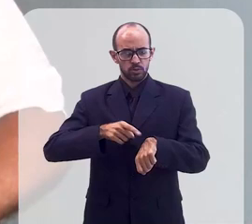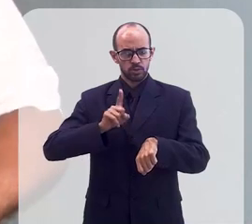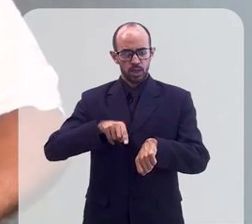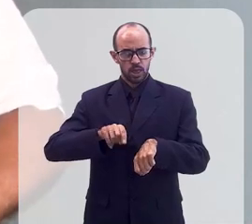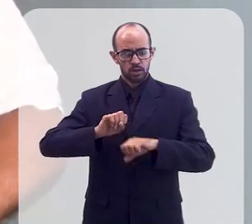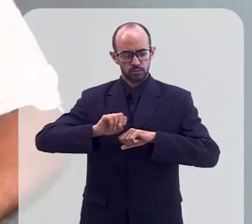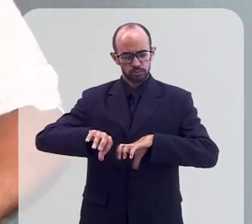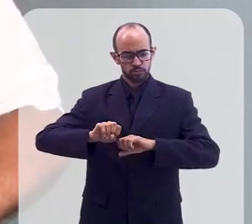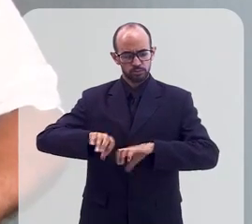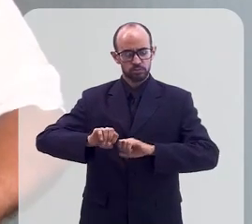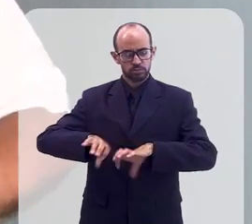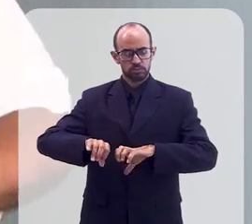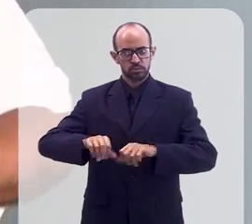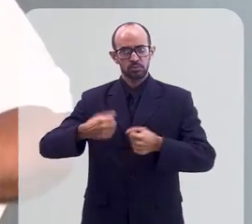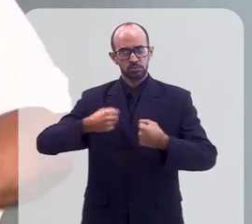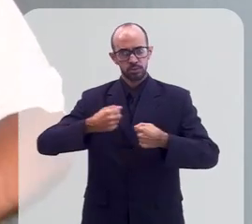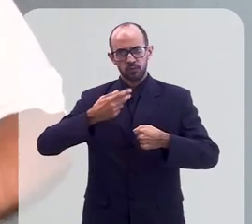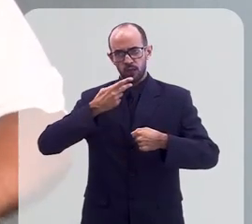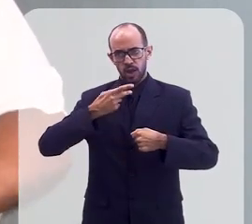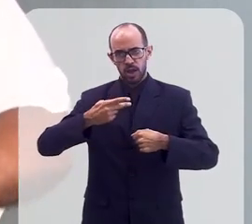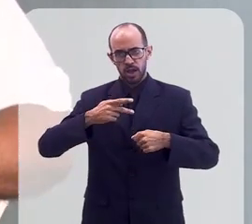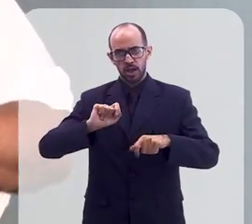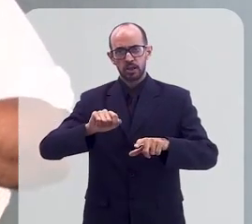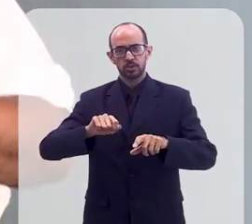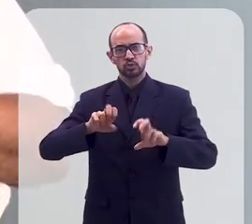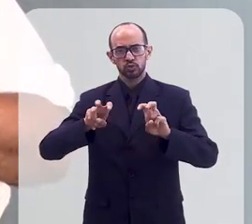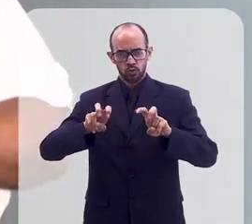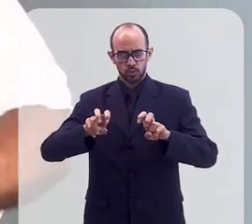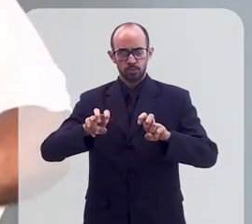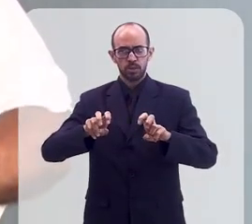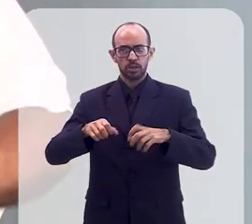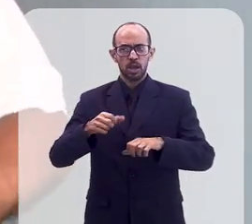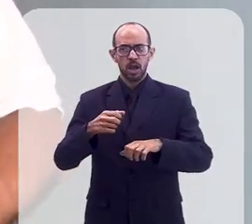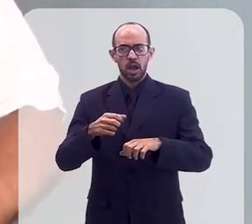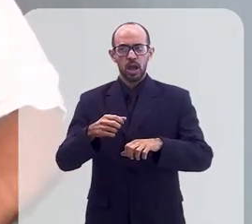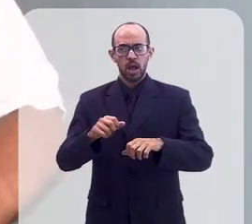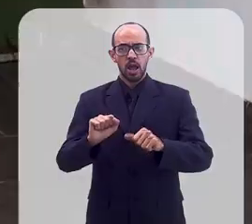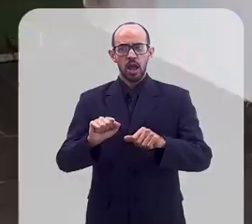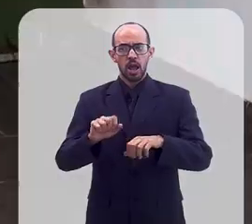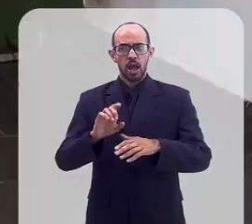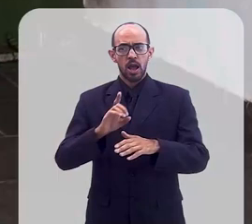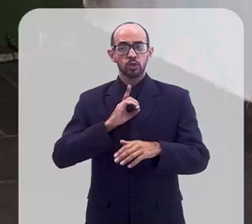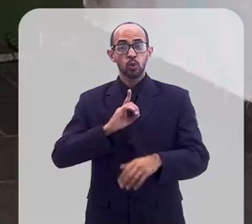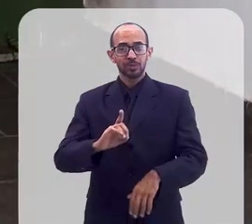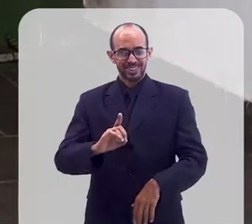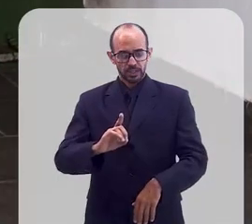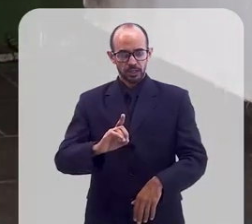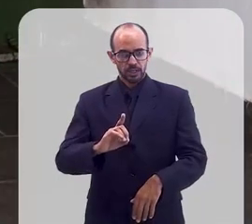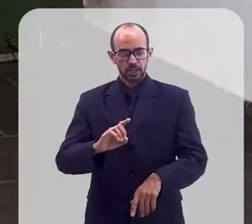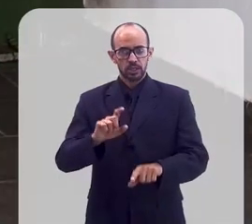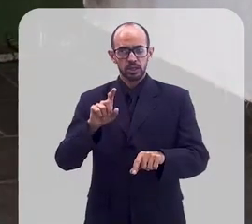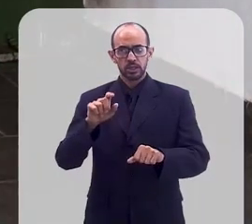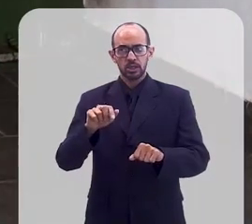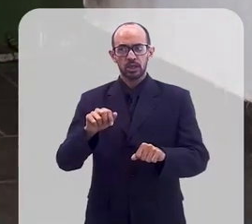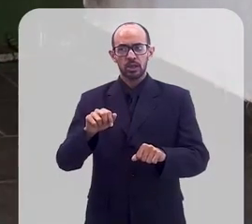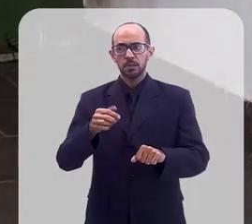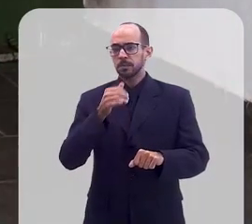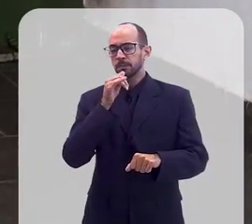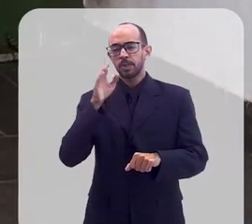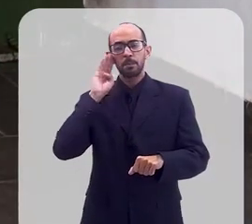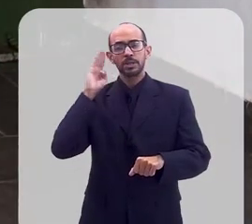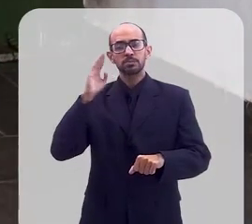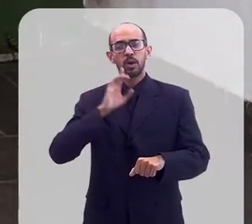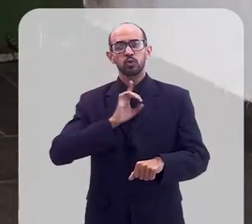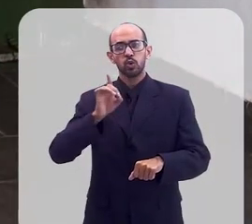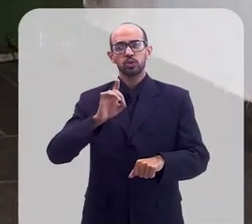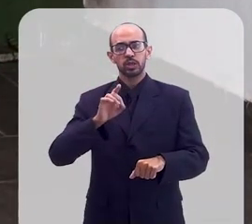doutrina, né, que a gente sempre está falando sobre a doutrina. A principal doutrina hoje, da última